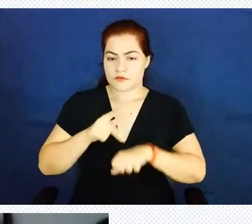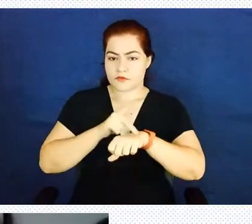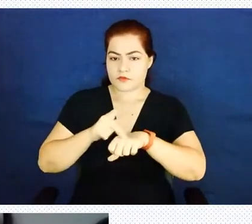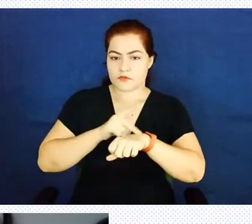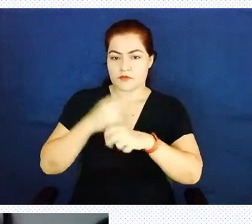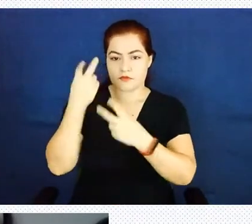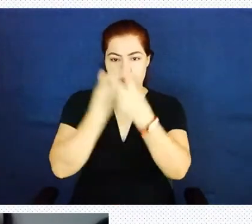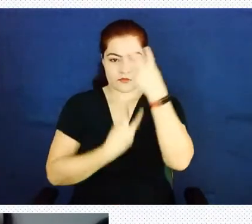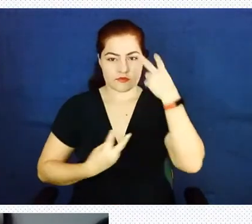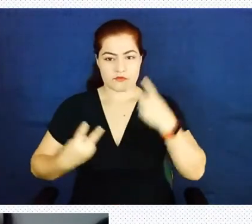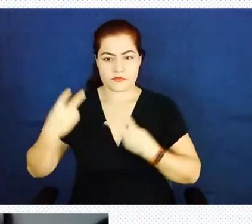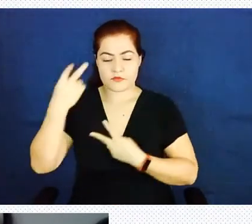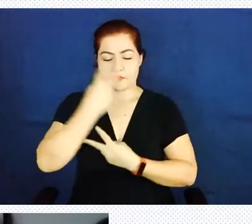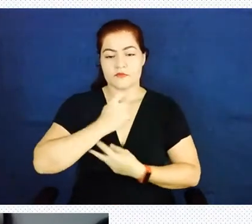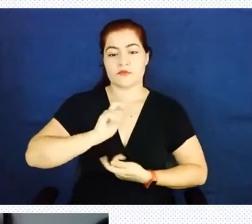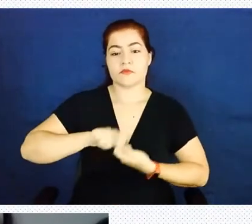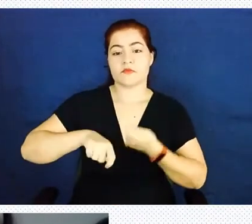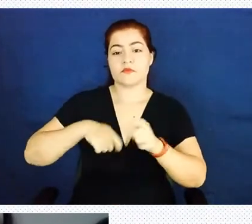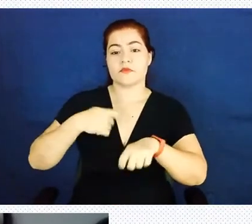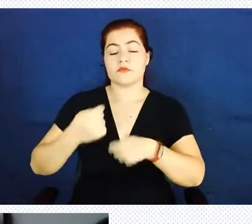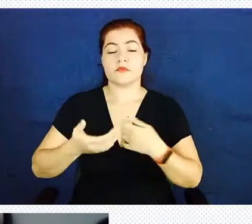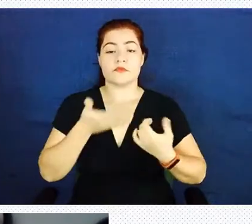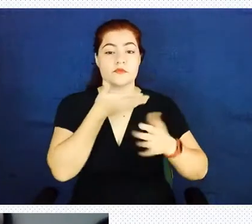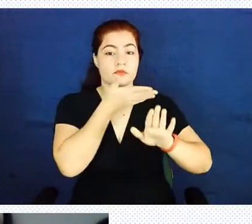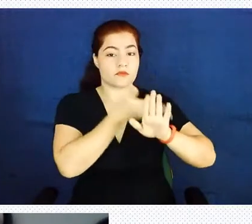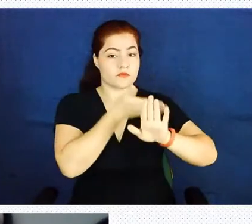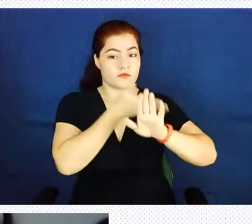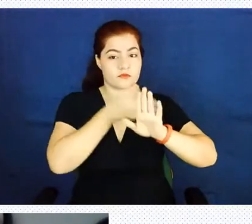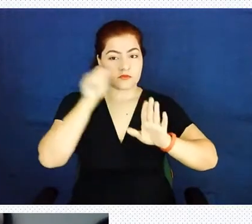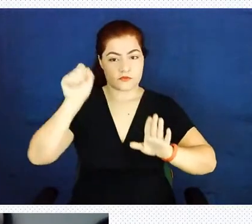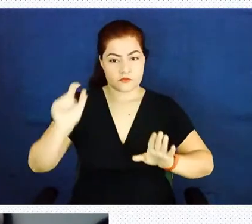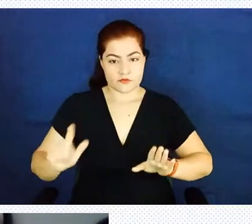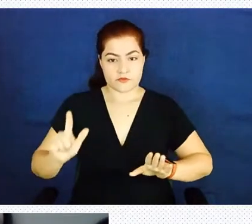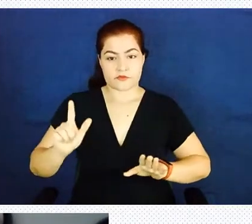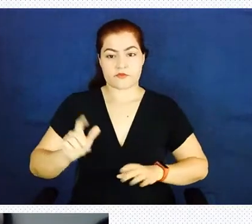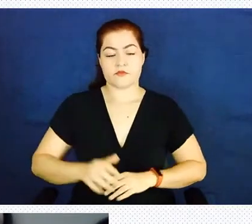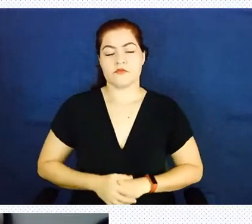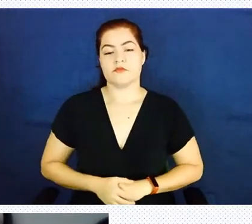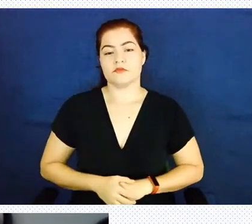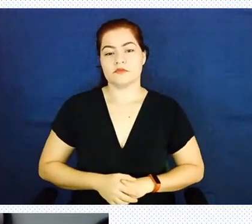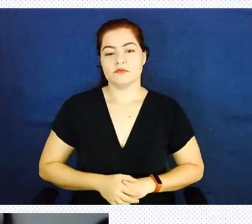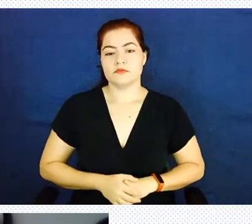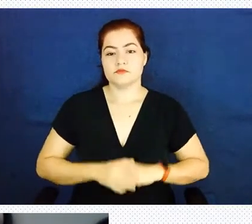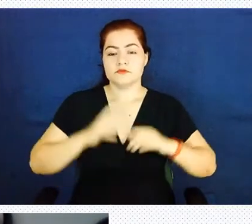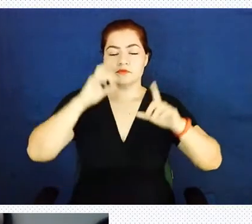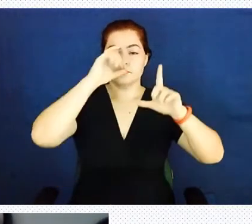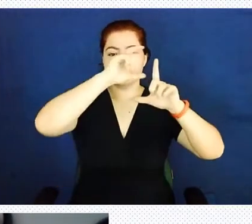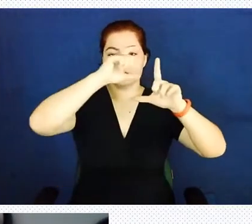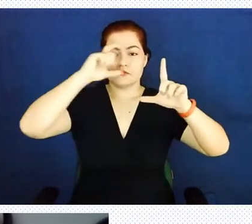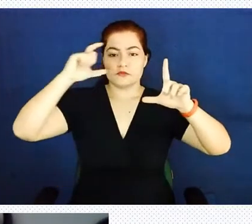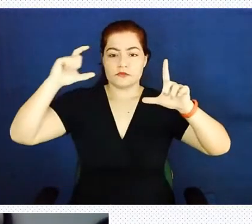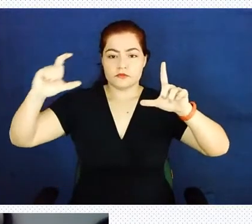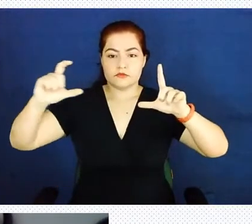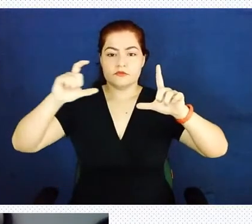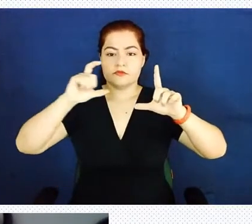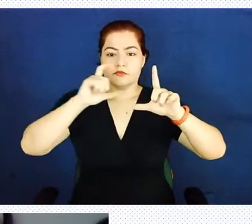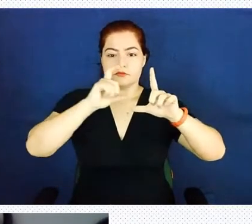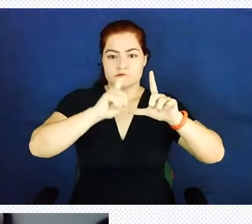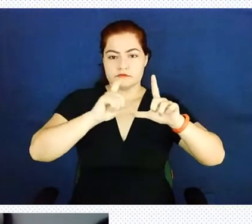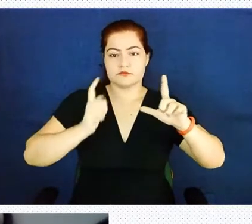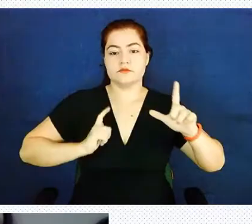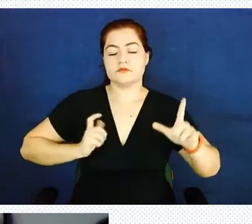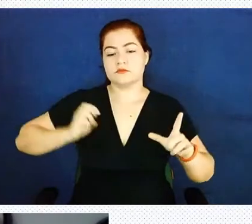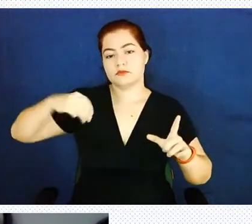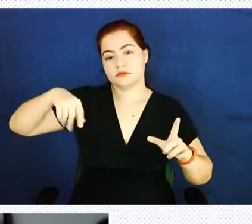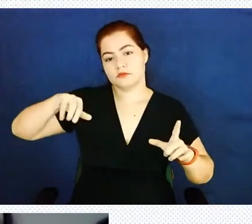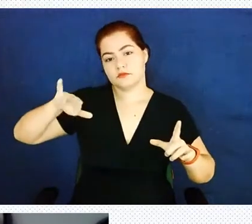facilitar a visualização dos sinais e atrás dela um fundo azul. Abaixo desses 2 quadros, a Maria